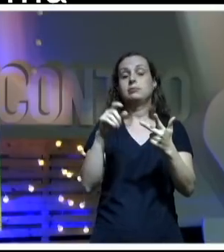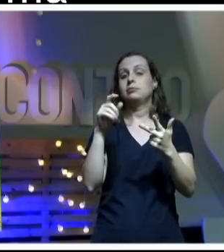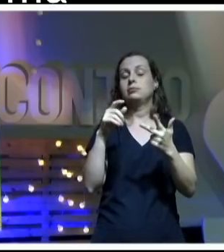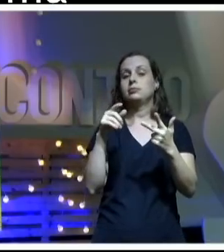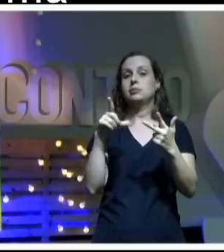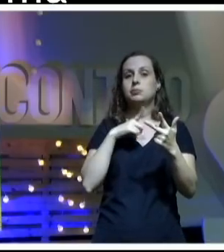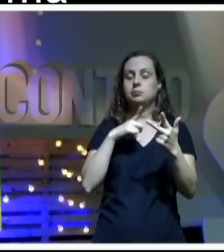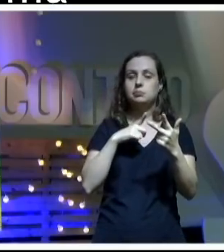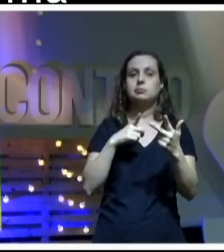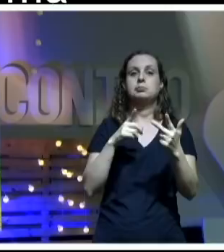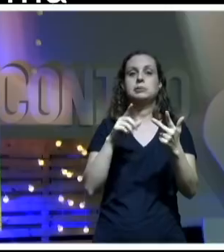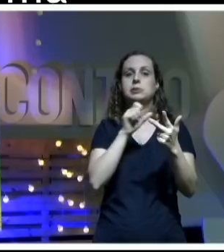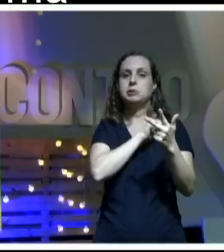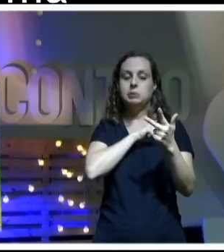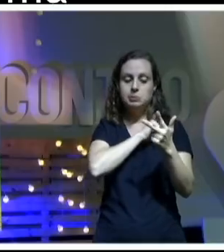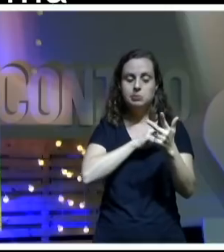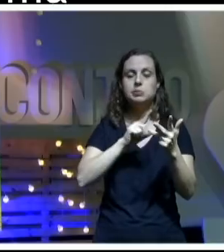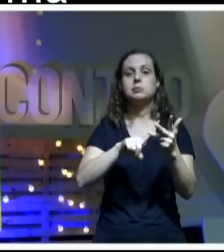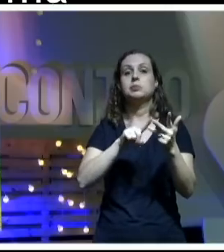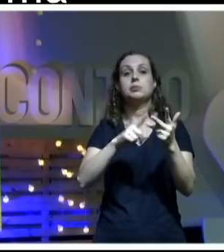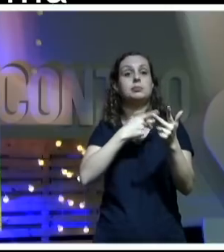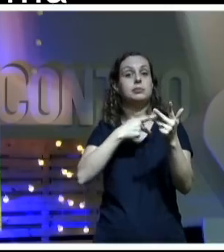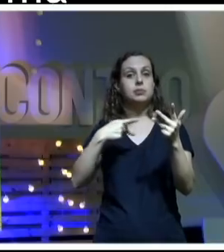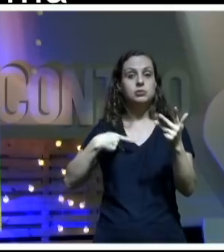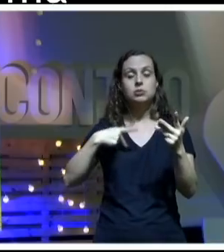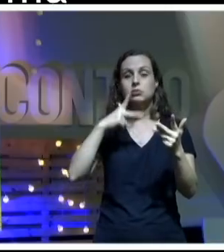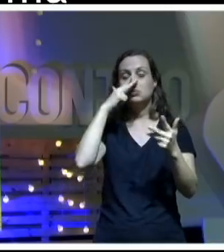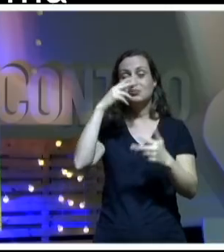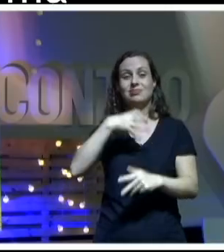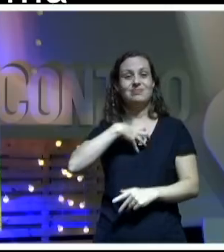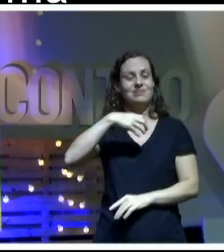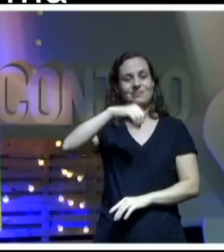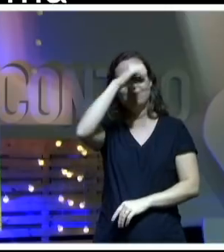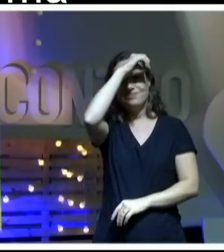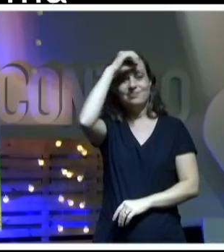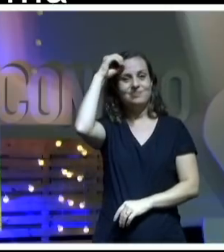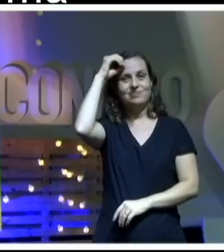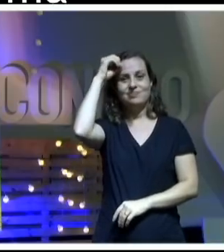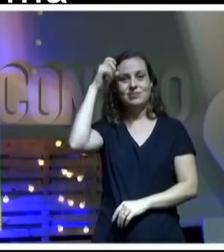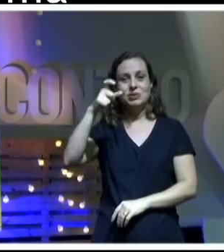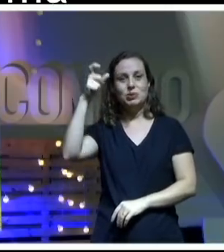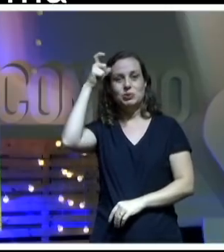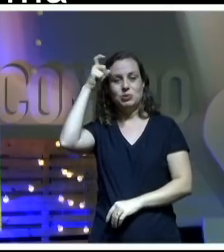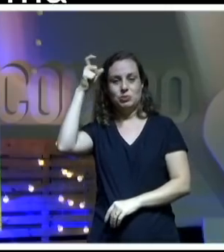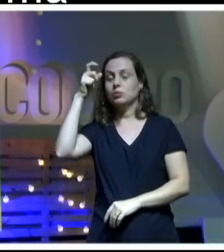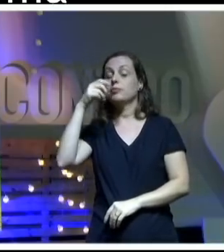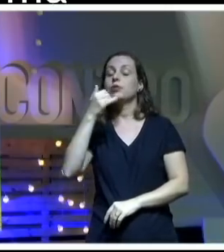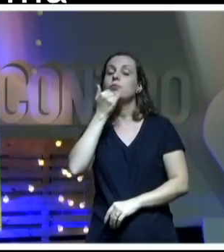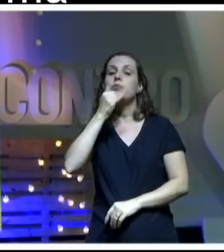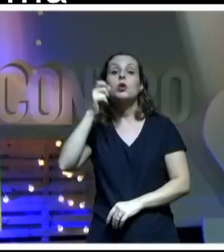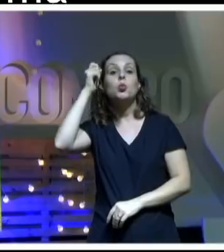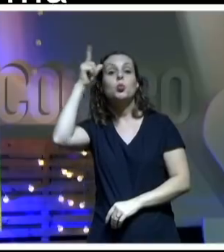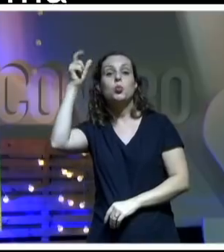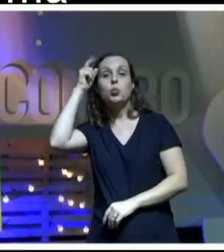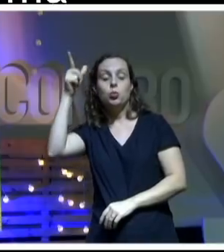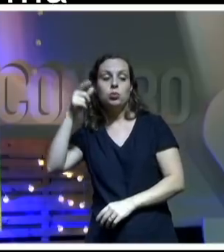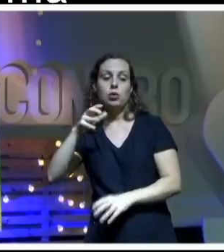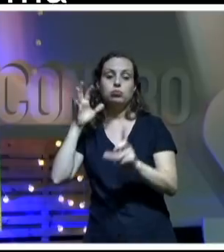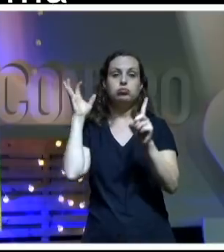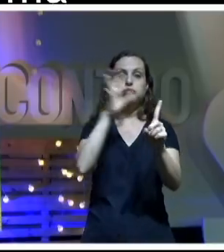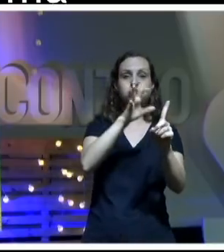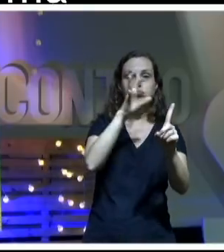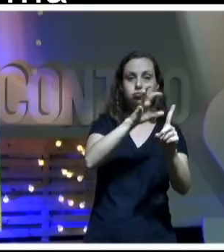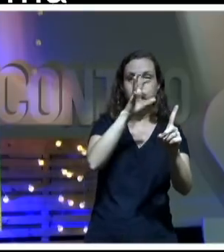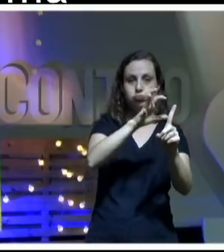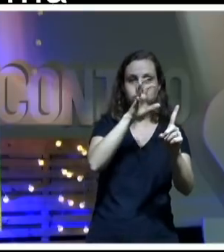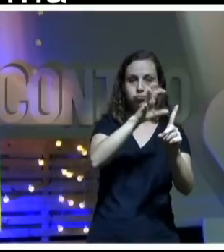pastores a história foi ingênua em relação à cultura nós não percebemos que não estavam sendo engolidos